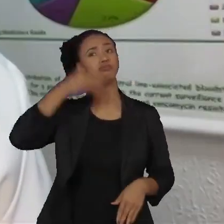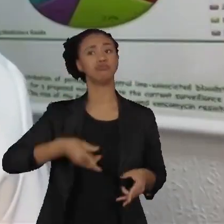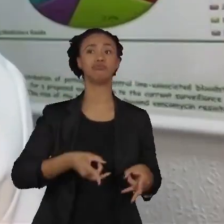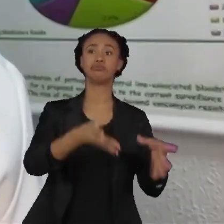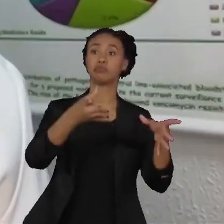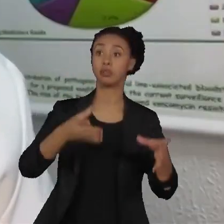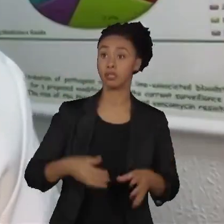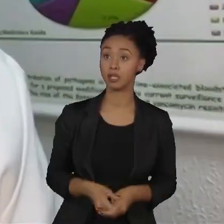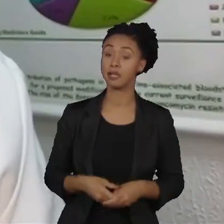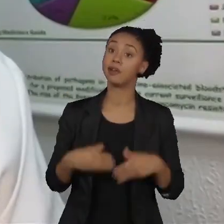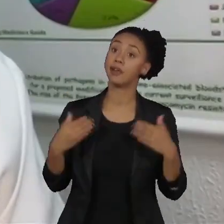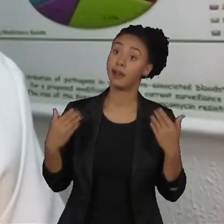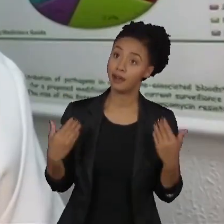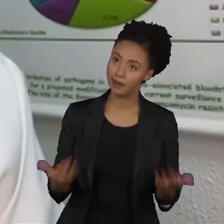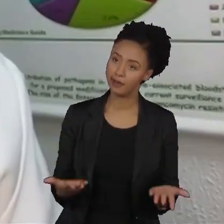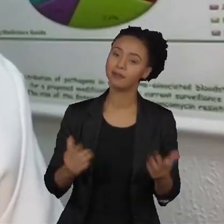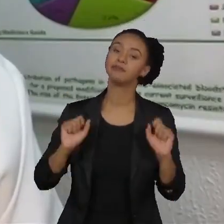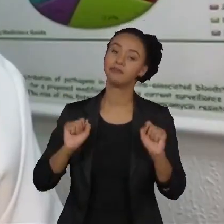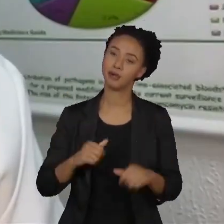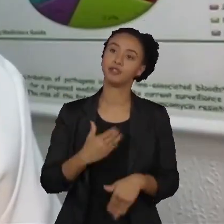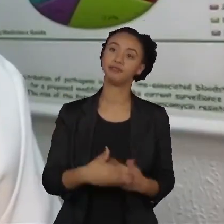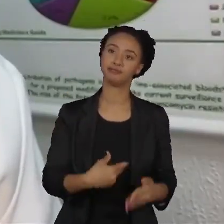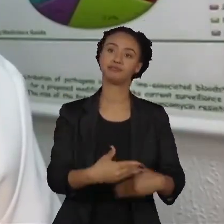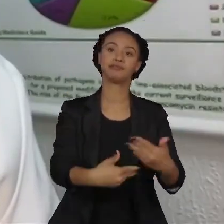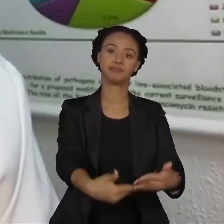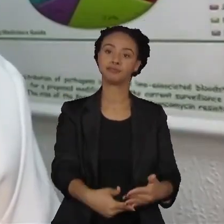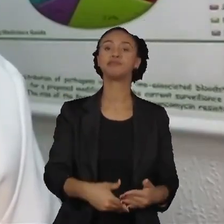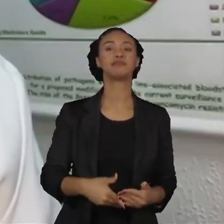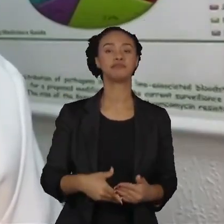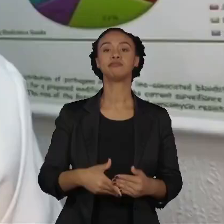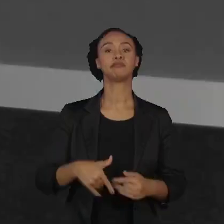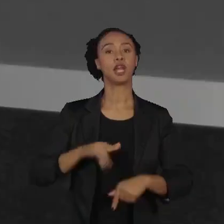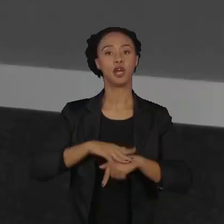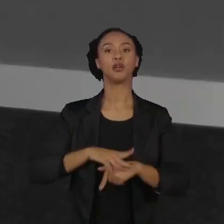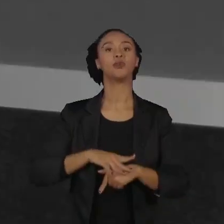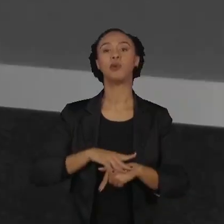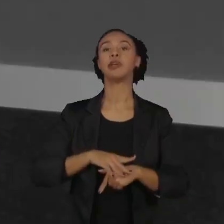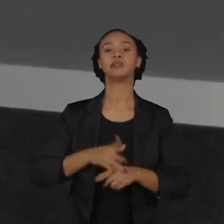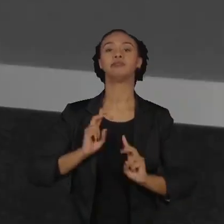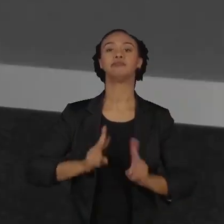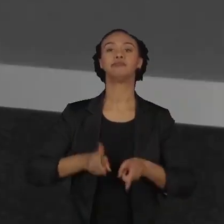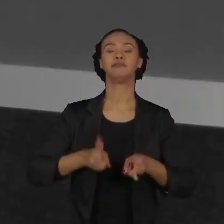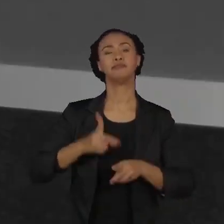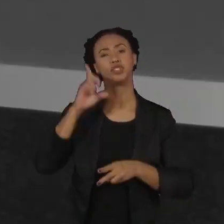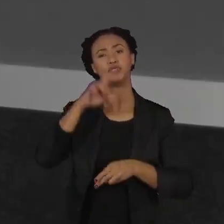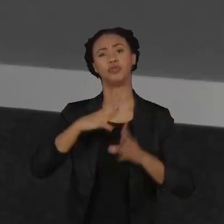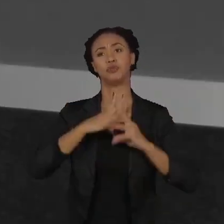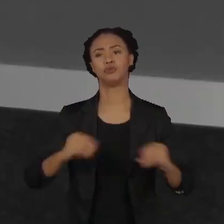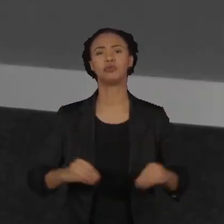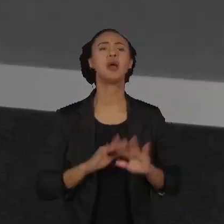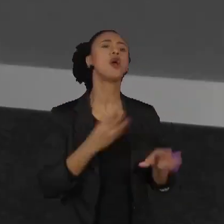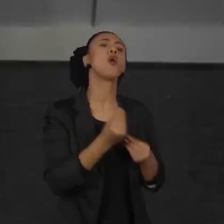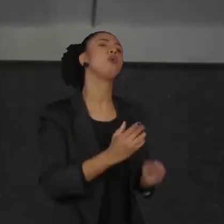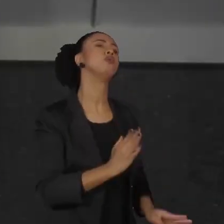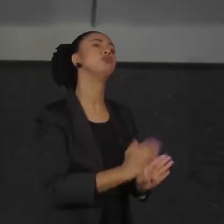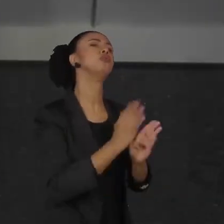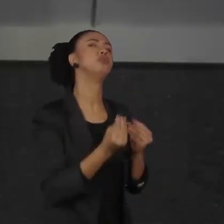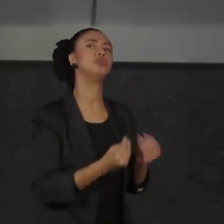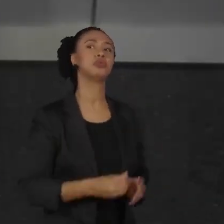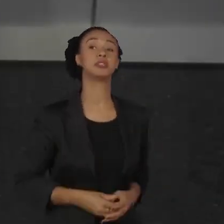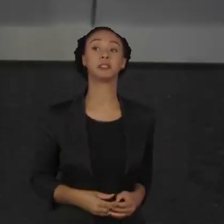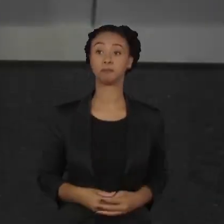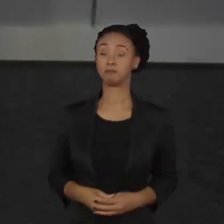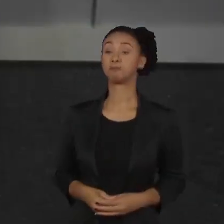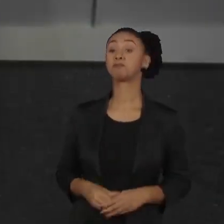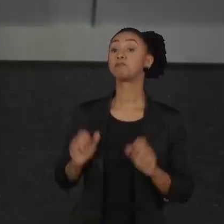abandonam o tratamento vão ter as formas resistentes da tuberculose. E doutor, como é que é feito esse diagnóstico? O diagnóstico